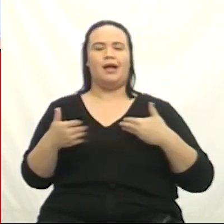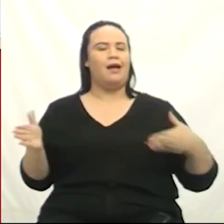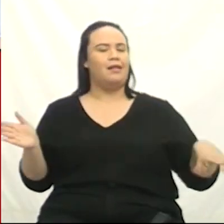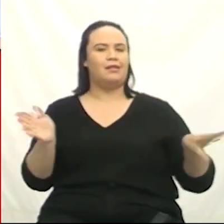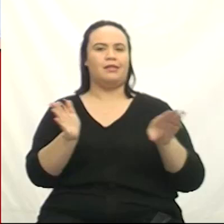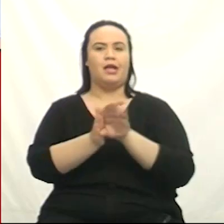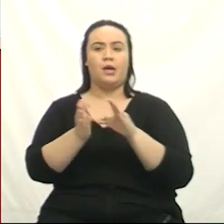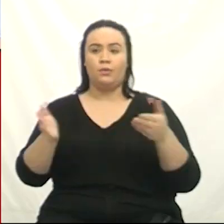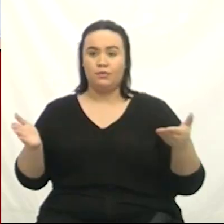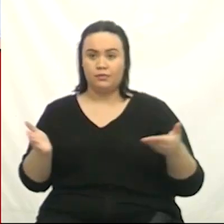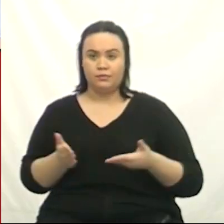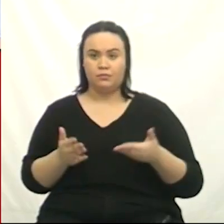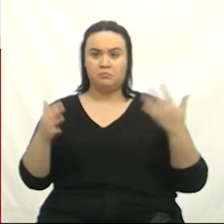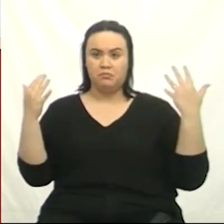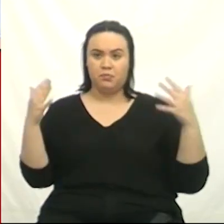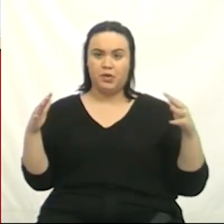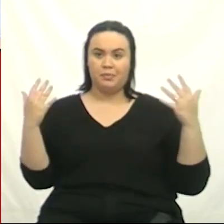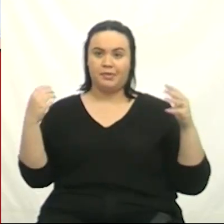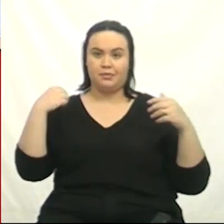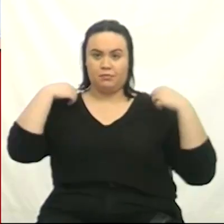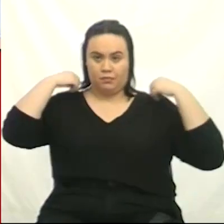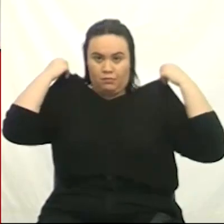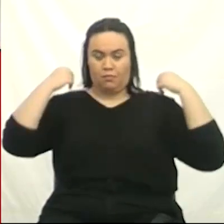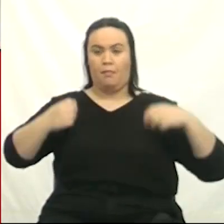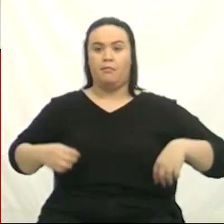parabéns para vocês. Hoje o dia é de vocês.